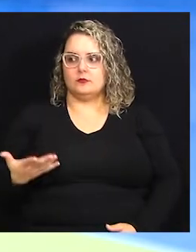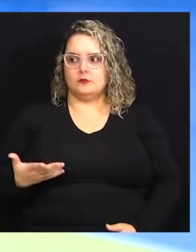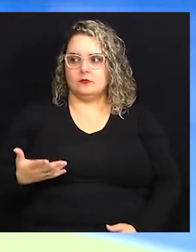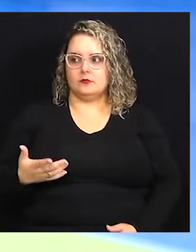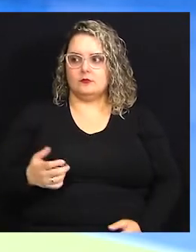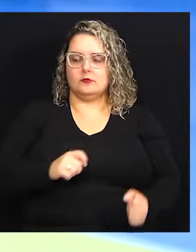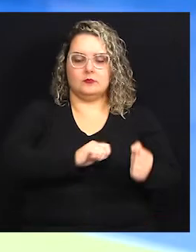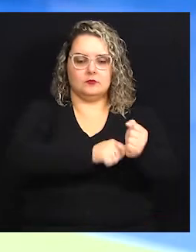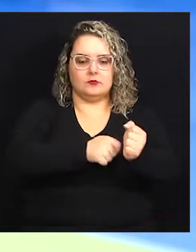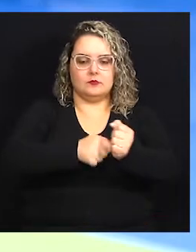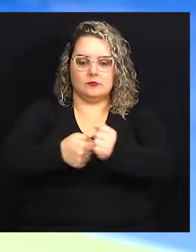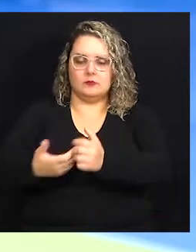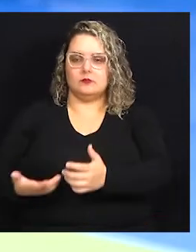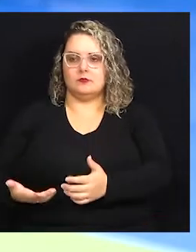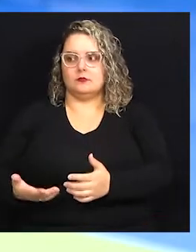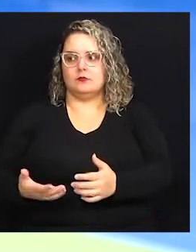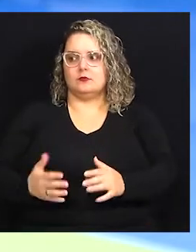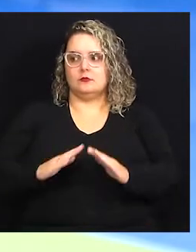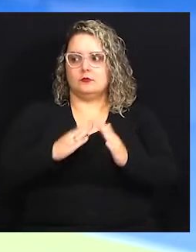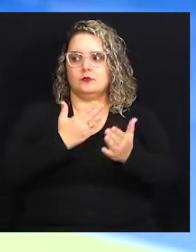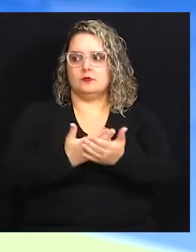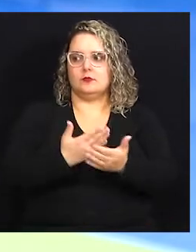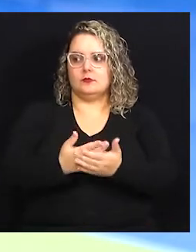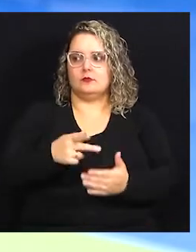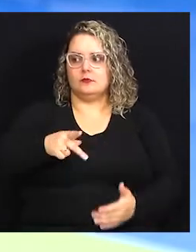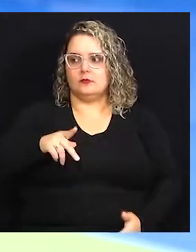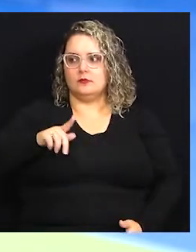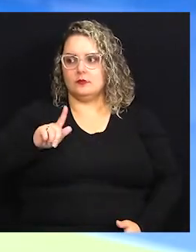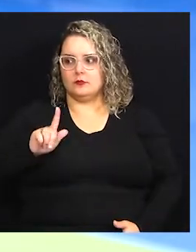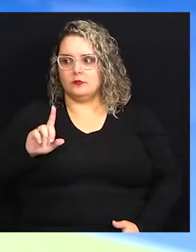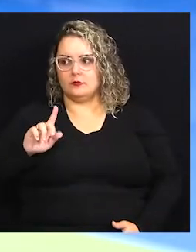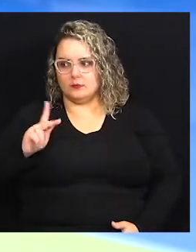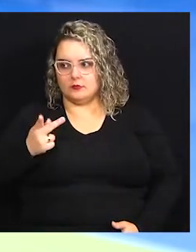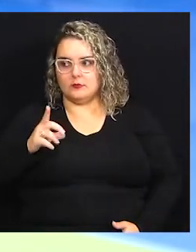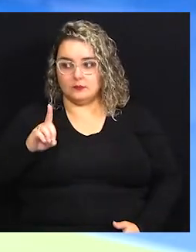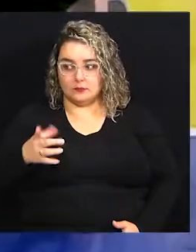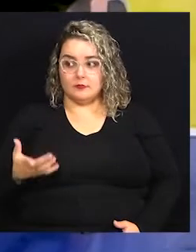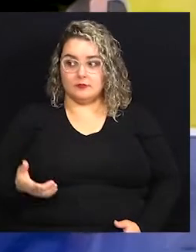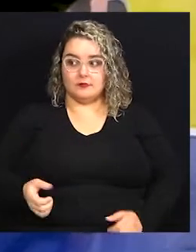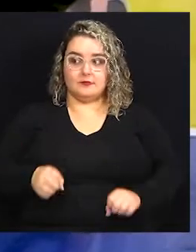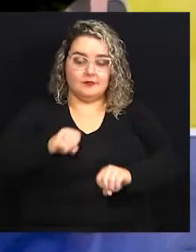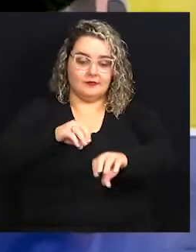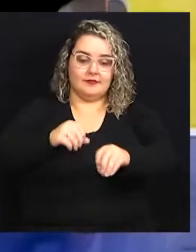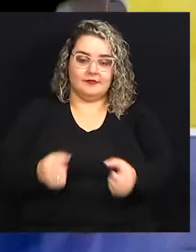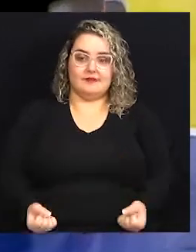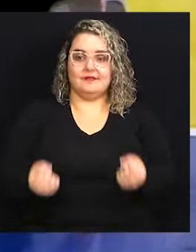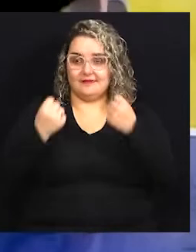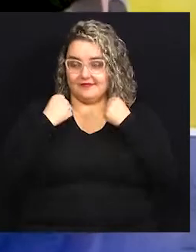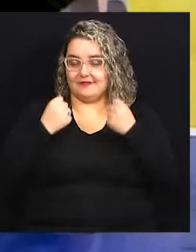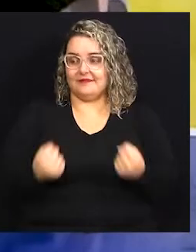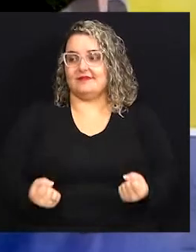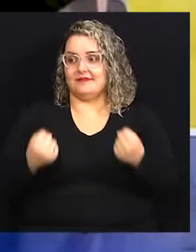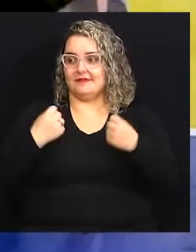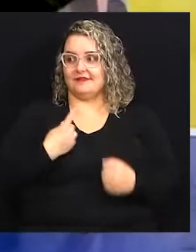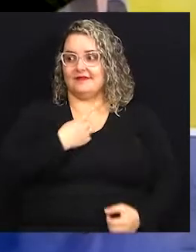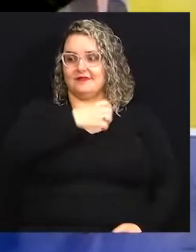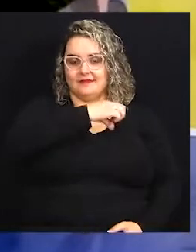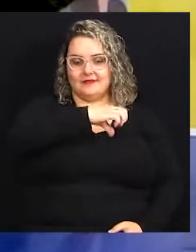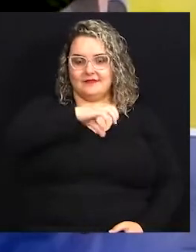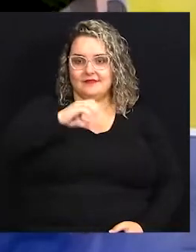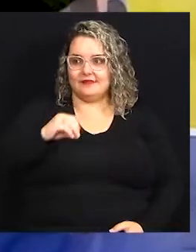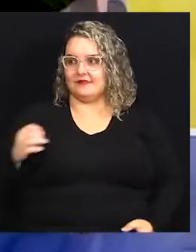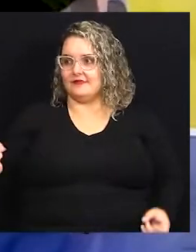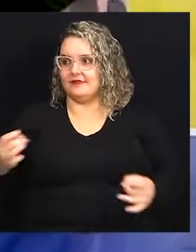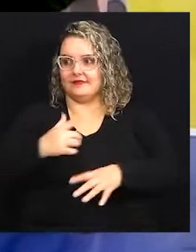os estudos. Até o pessoal fala que eu sou PhD em educação física, né? Porque comecei em 90, terminei em